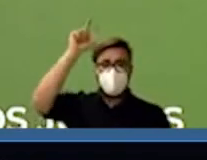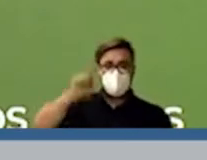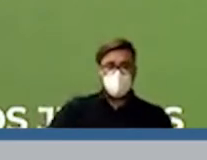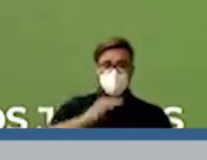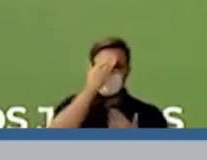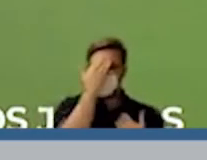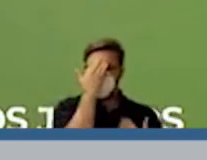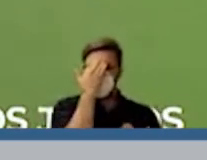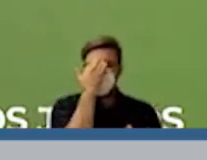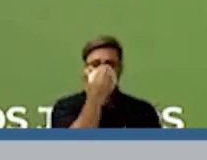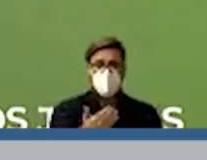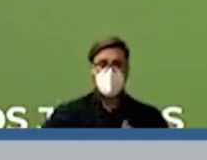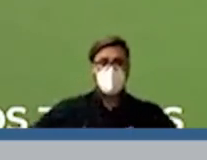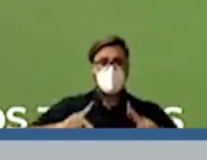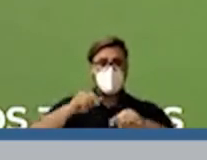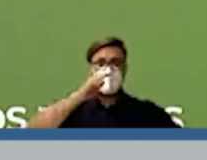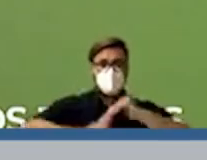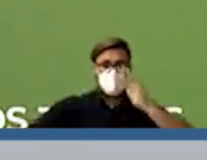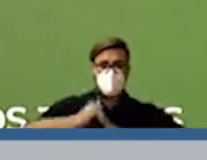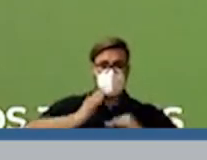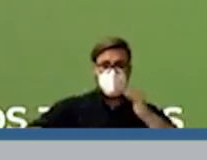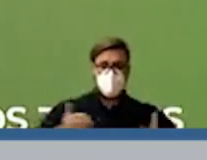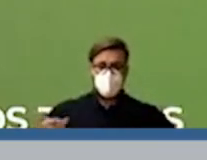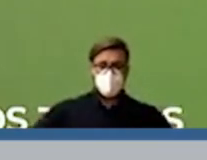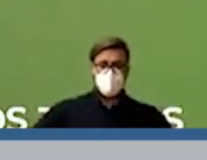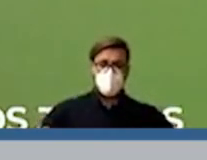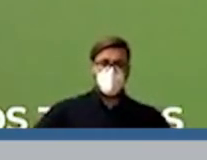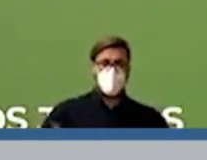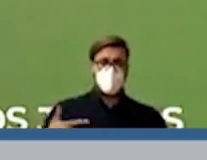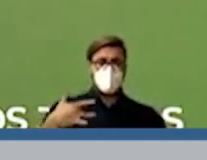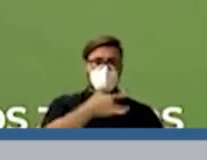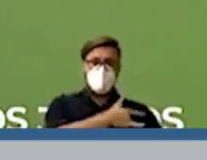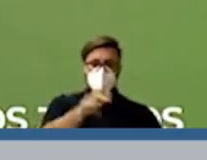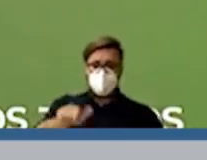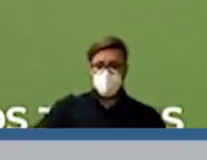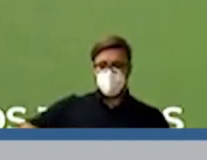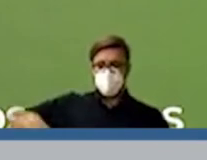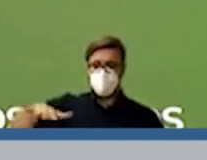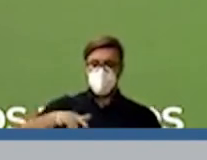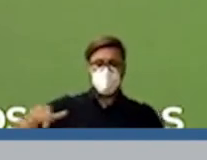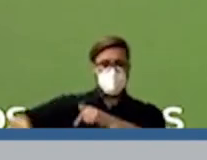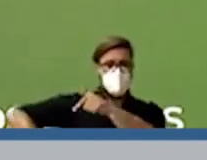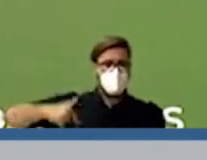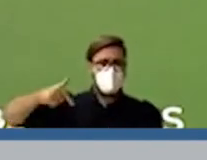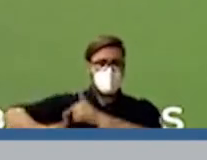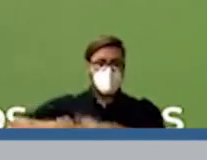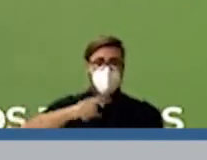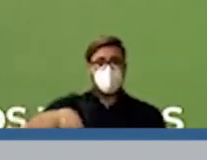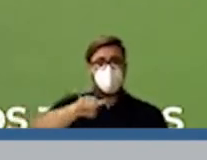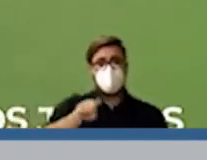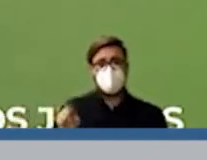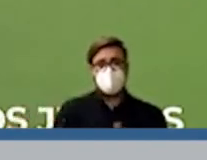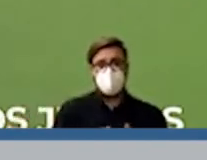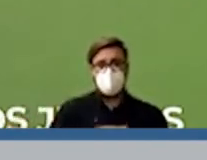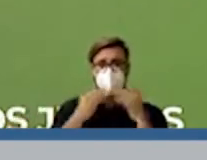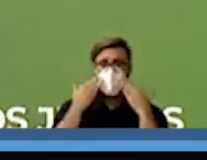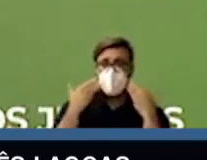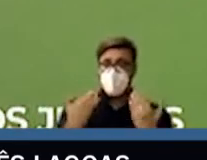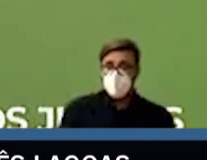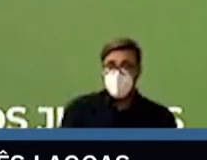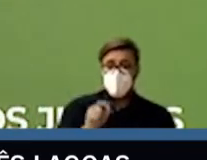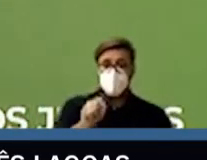e agradecimento as equipes das equipes e sua os vídeos dobrado vocês tenham